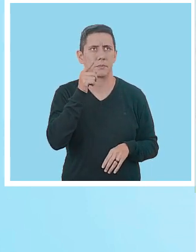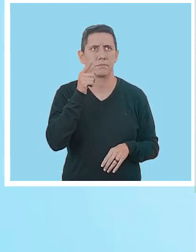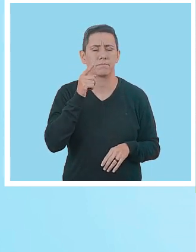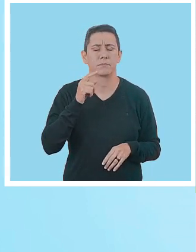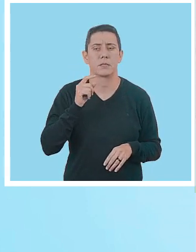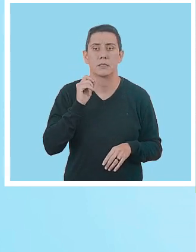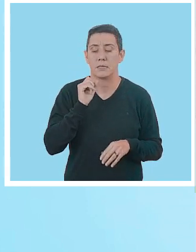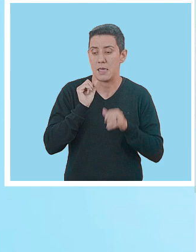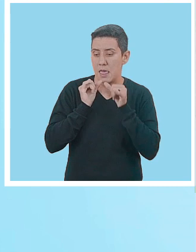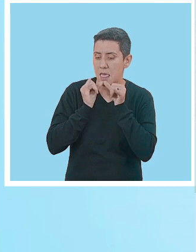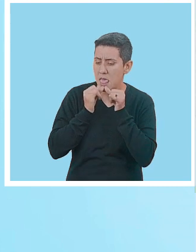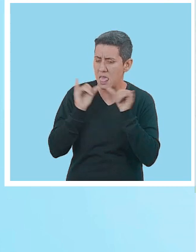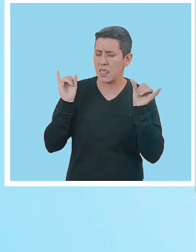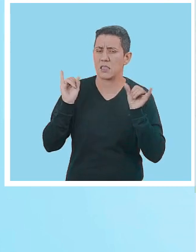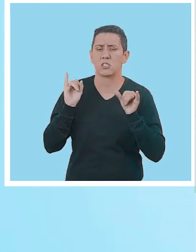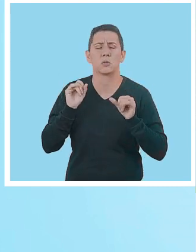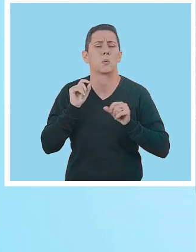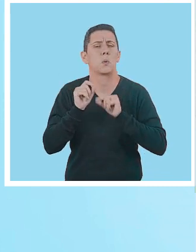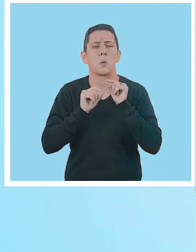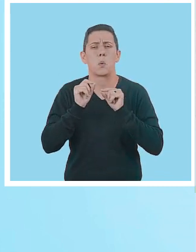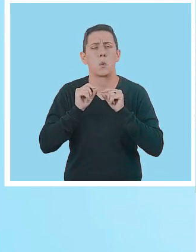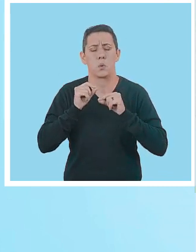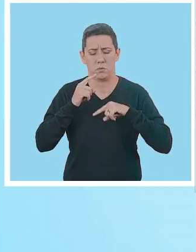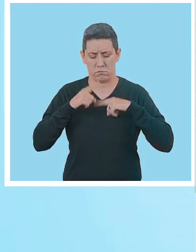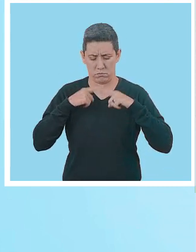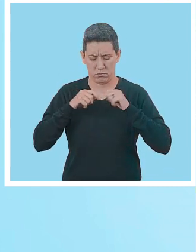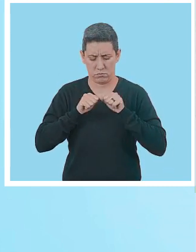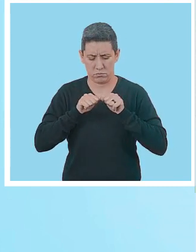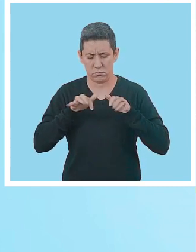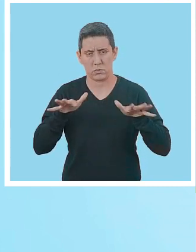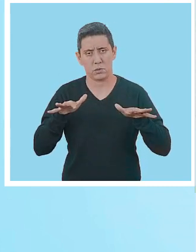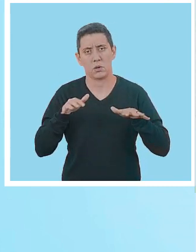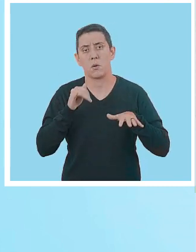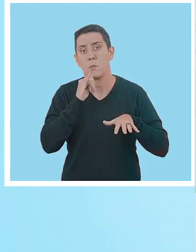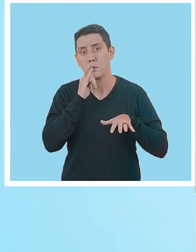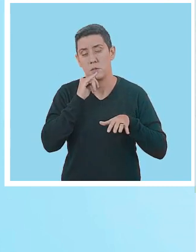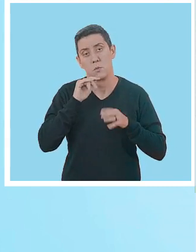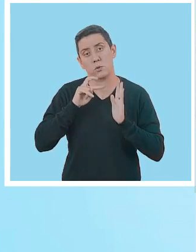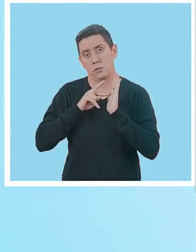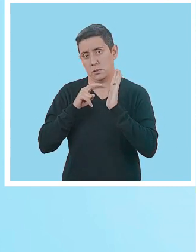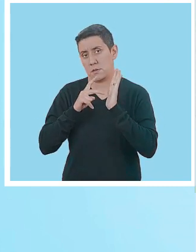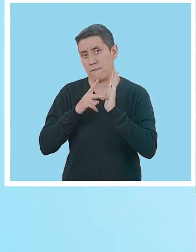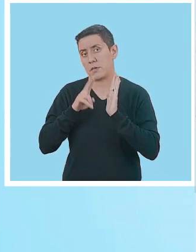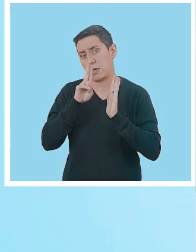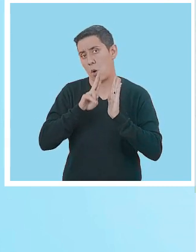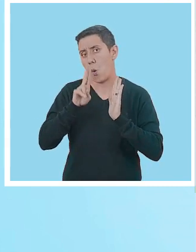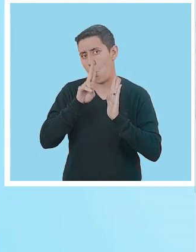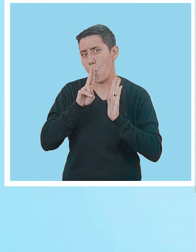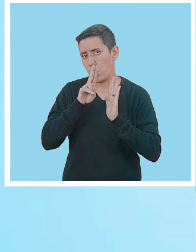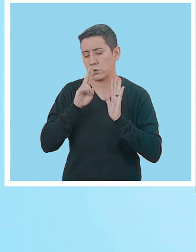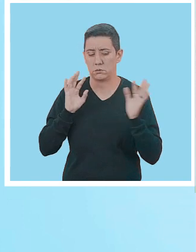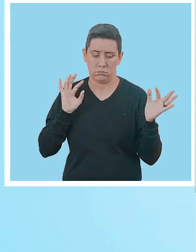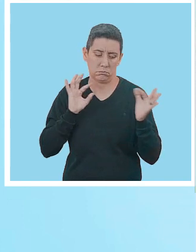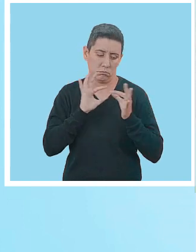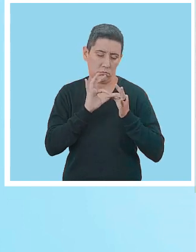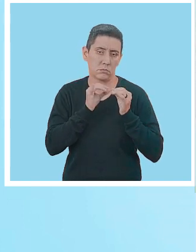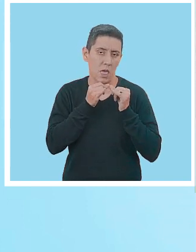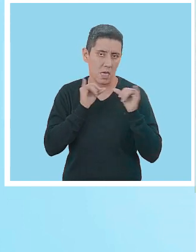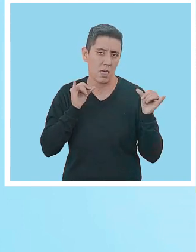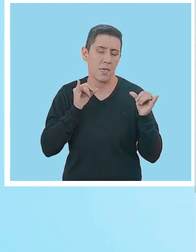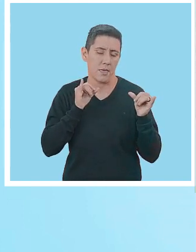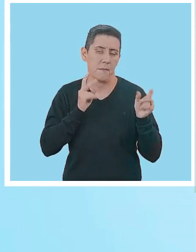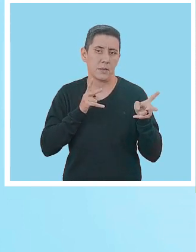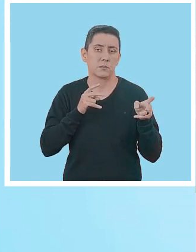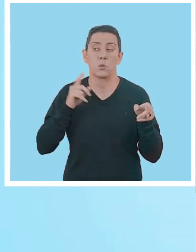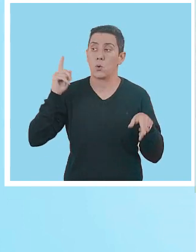né na geração distribuída Você ainda está conectado à rede tá ia solar obviamente ela tem uma